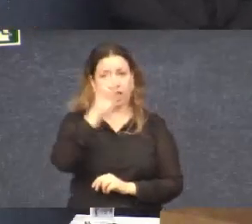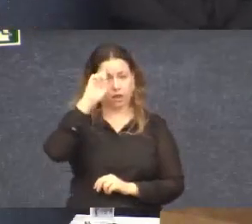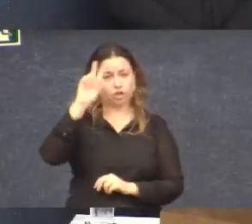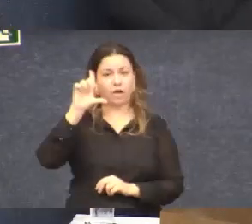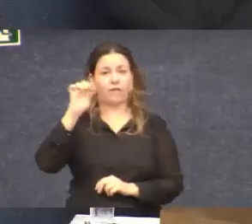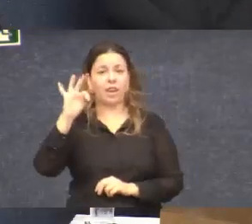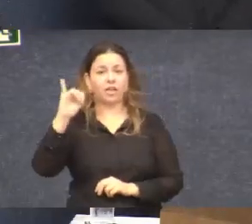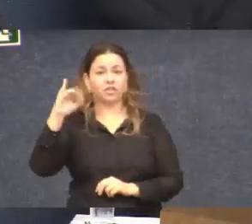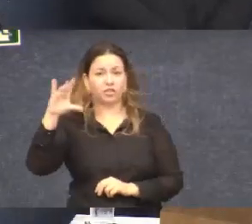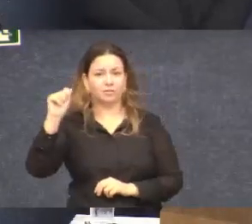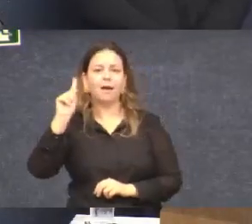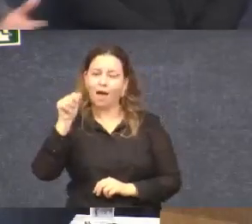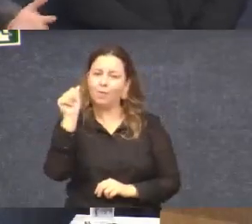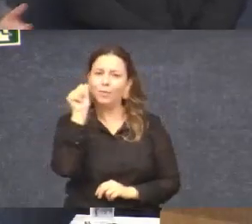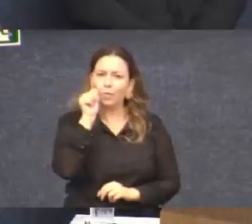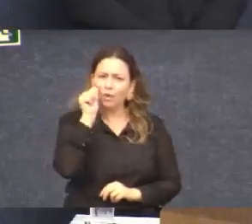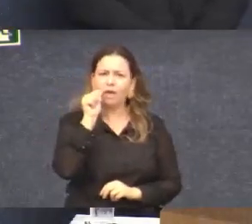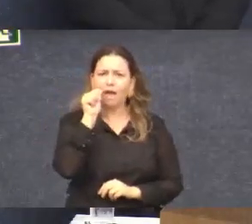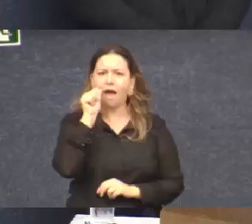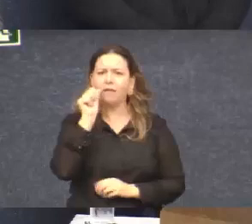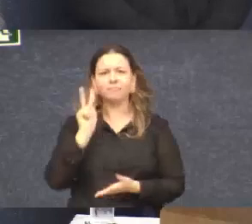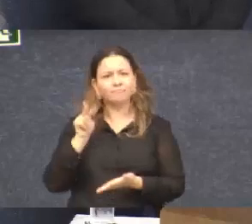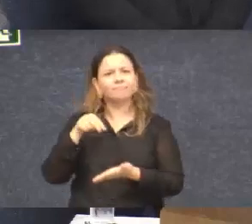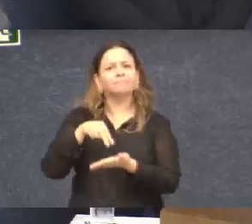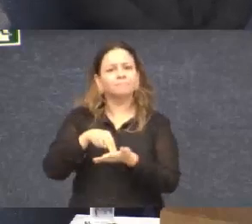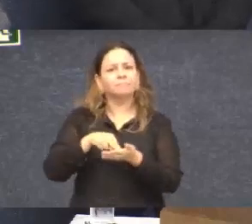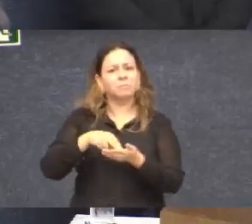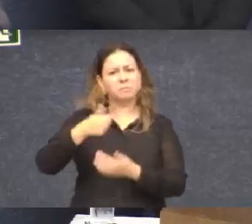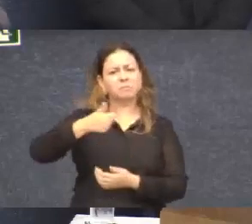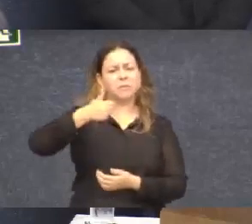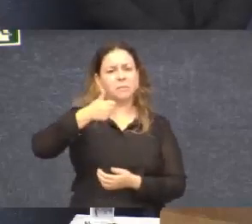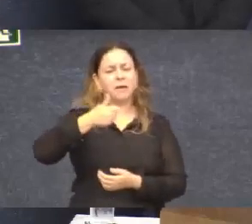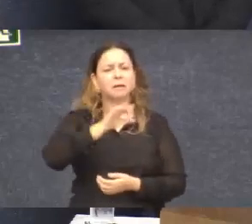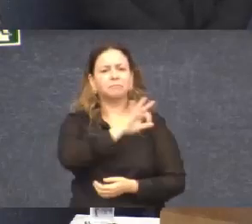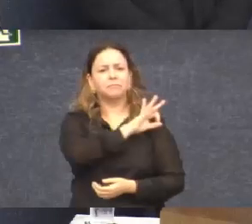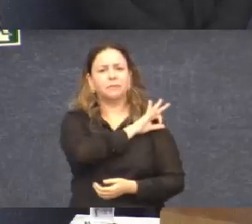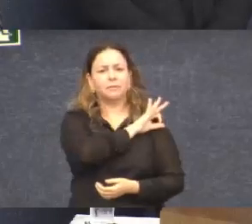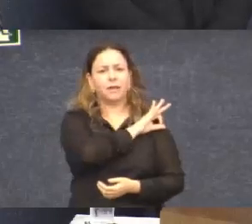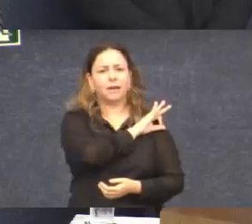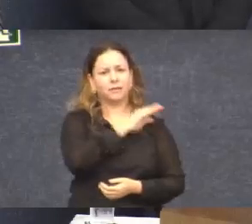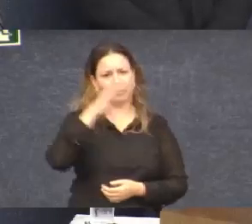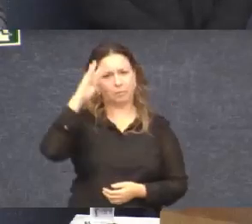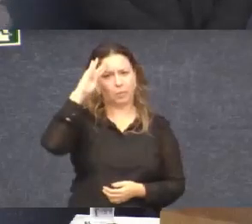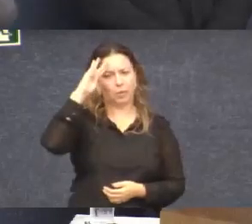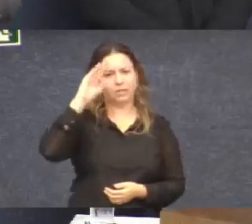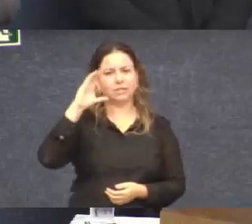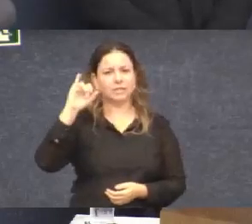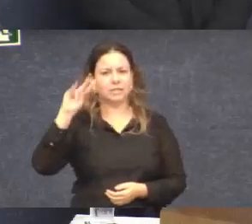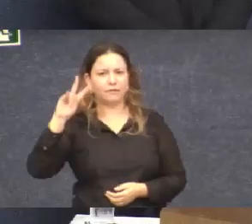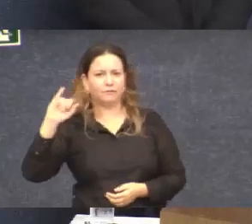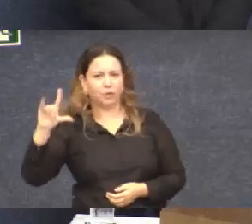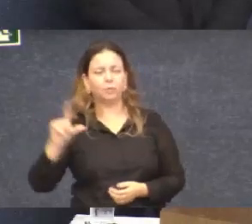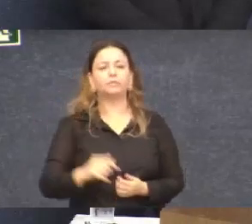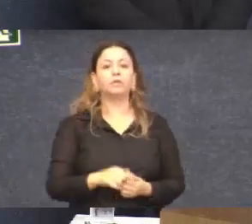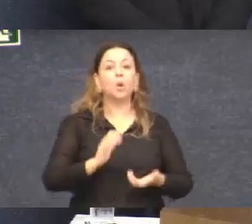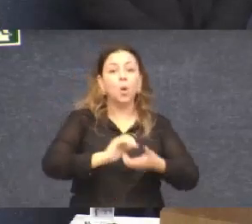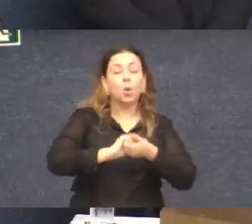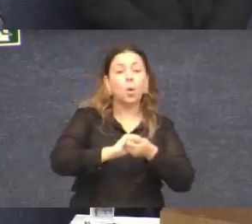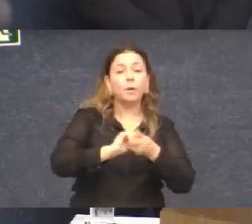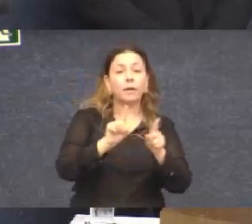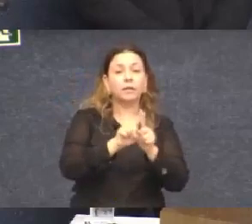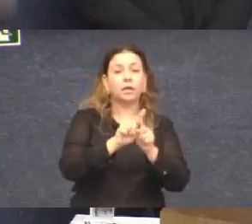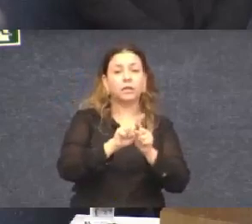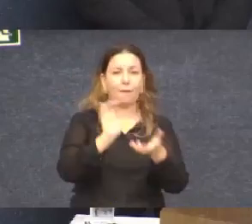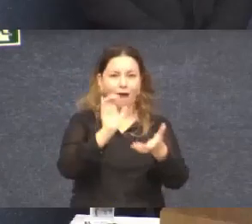Civil tem uma mulher à frente também, né, da nossa Polícia Civil. Quero cumprimentar também a esposa